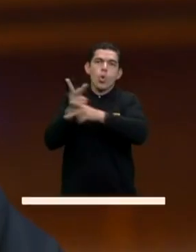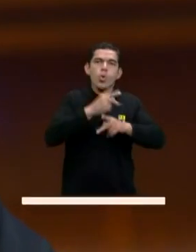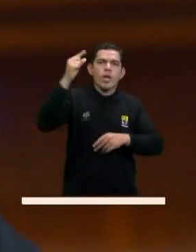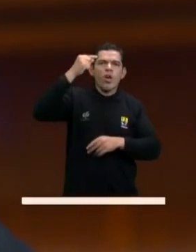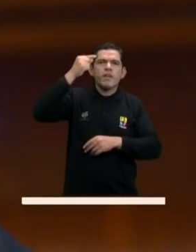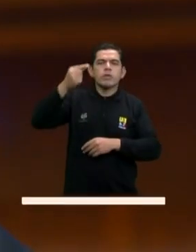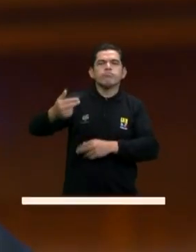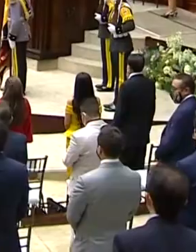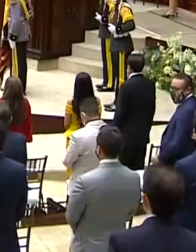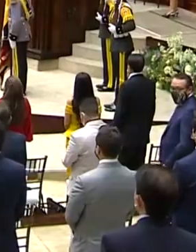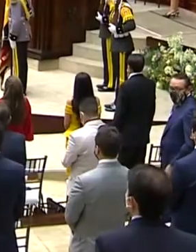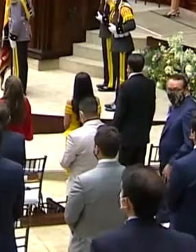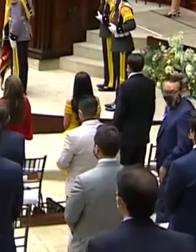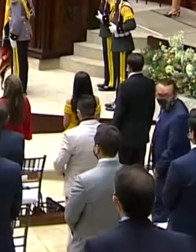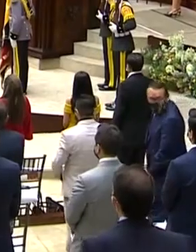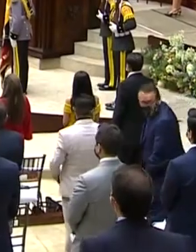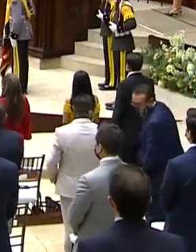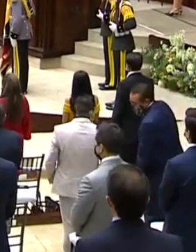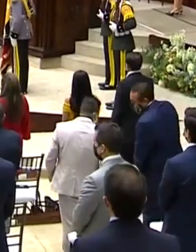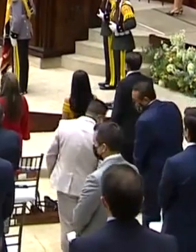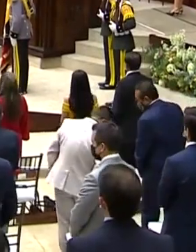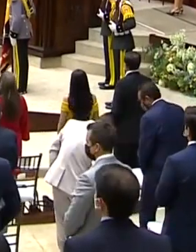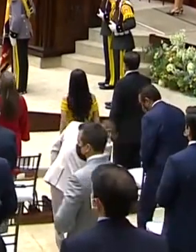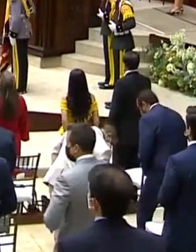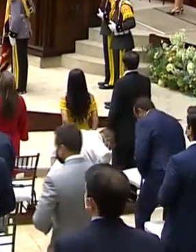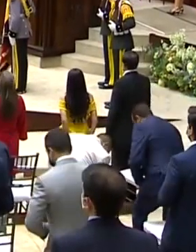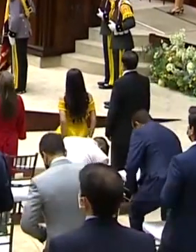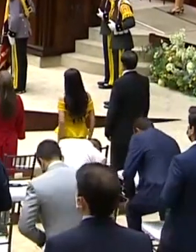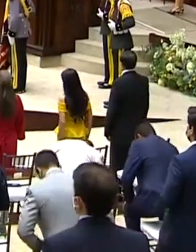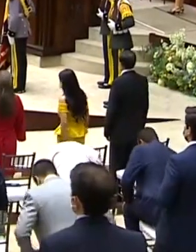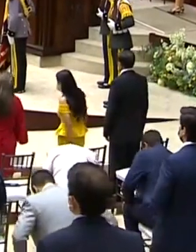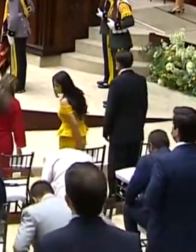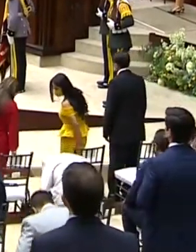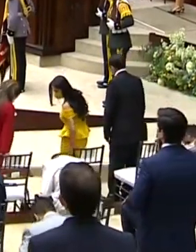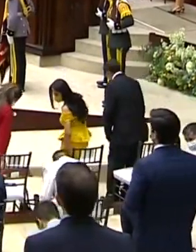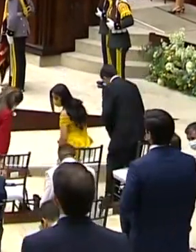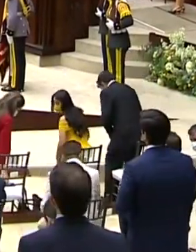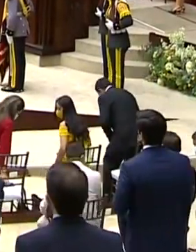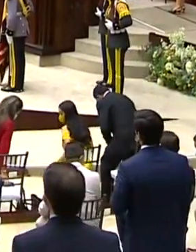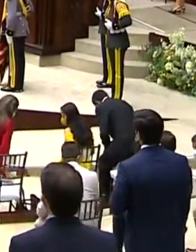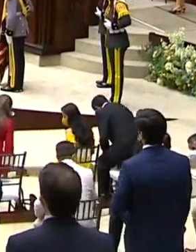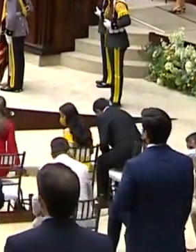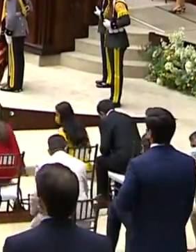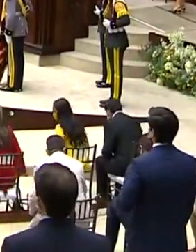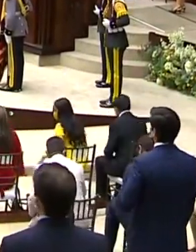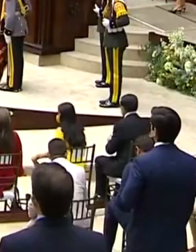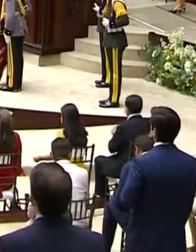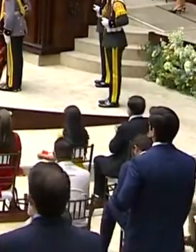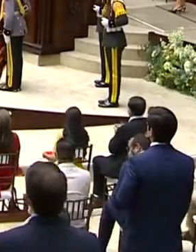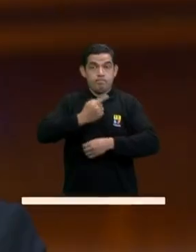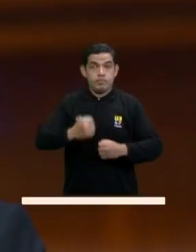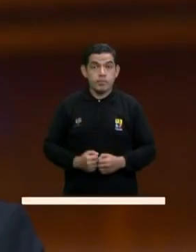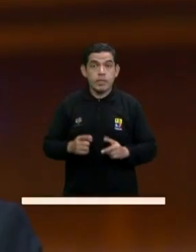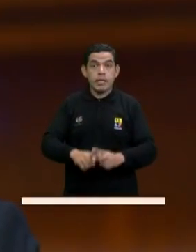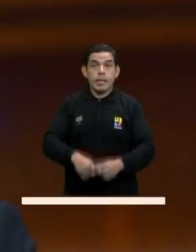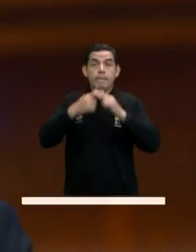história para cumprir o dever mais sagrado de um governo salvar a vida de seus cidadãos a partir de hoje entra em vigor o plano que Visa o